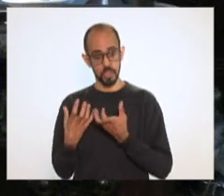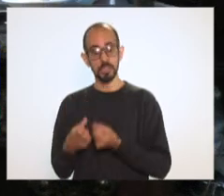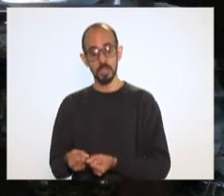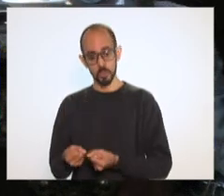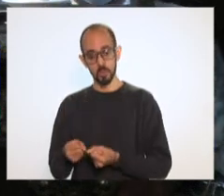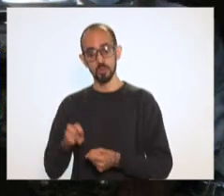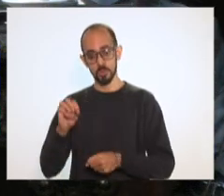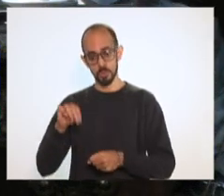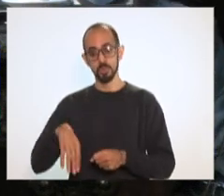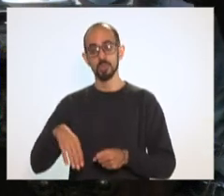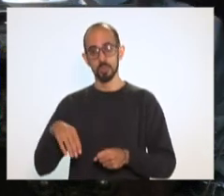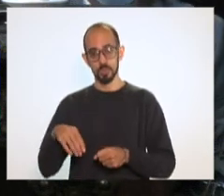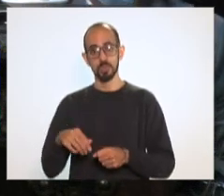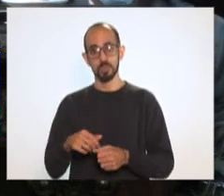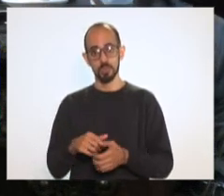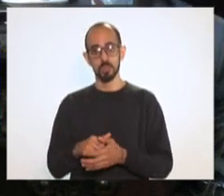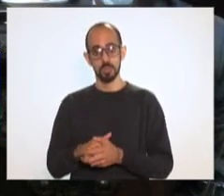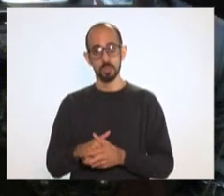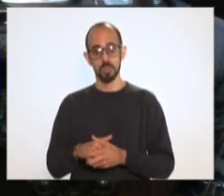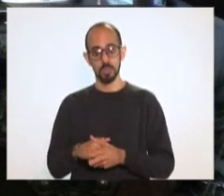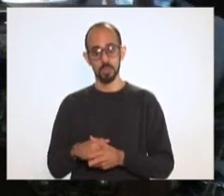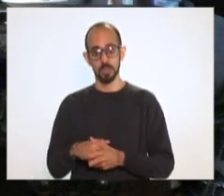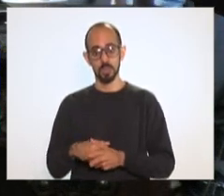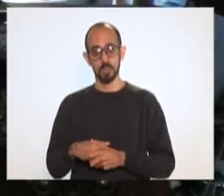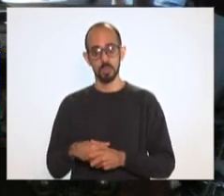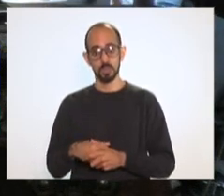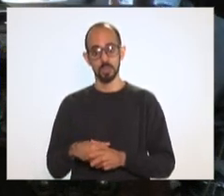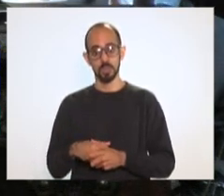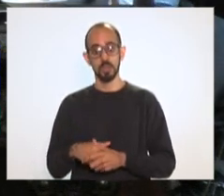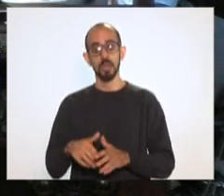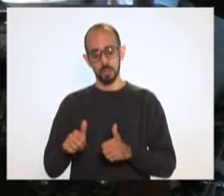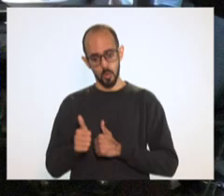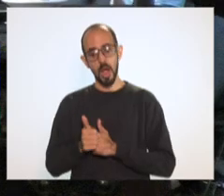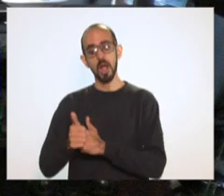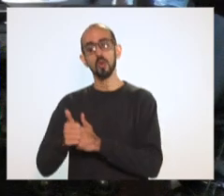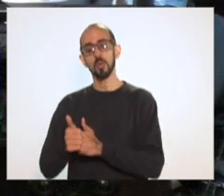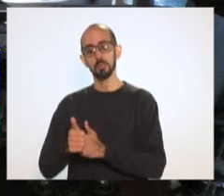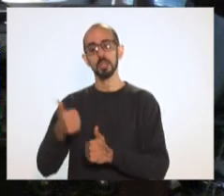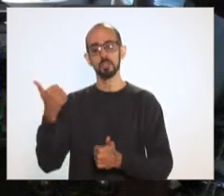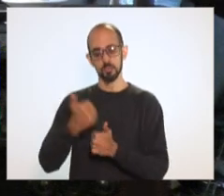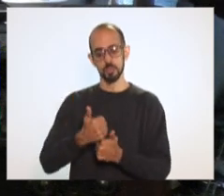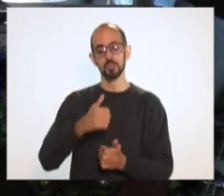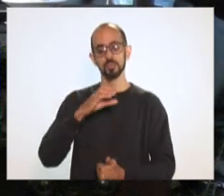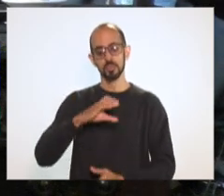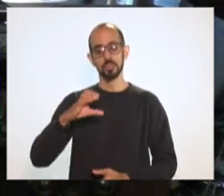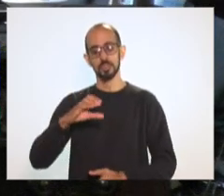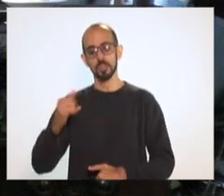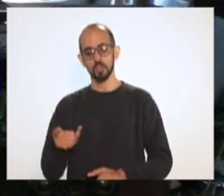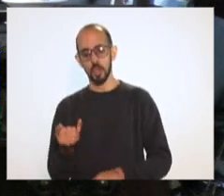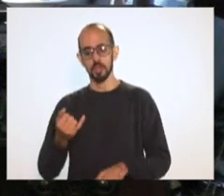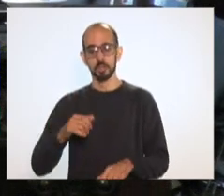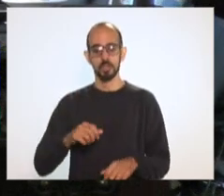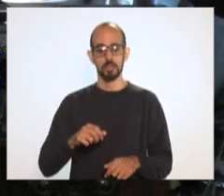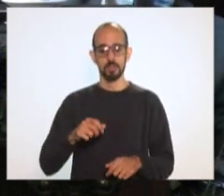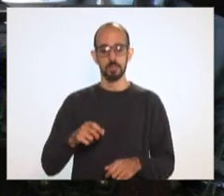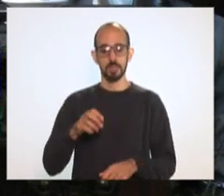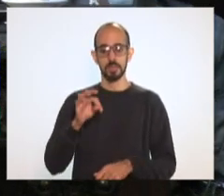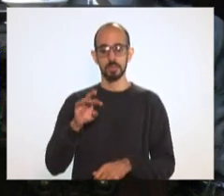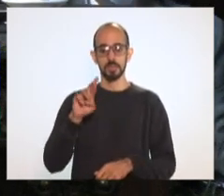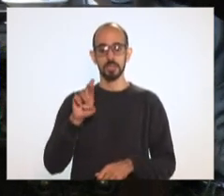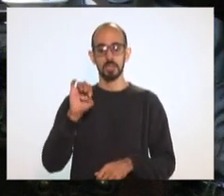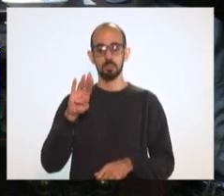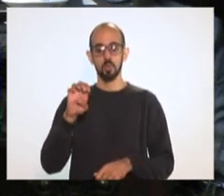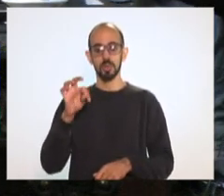favorável, com emendas. Desculpe, Presidente, então acompanhe o parecer, o substitutivo da CCJ. Pela tributação, deputado Luiz Paulo.